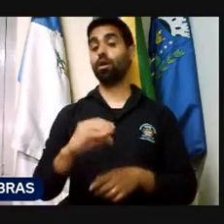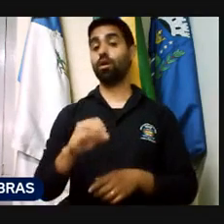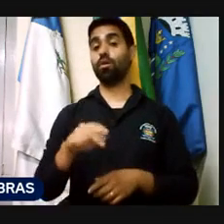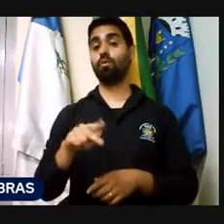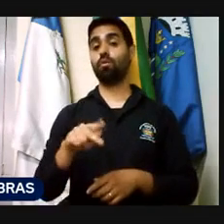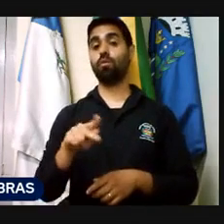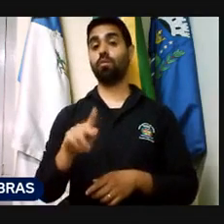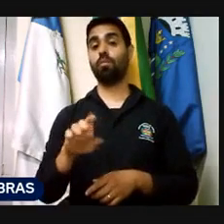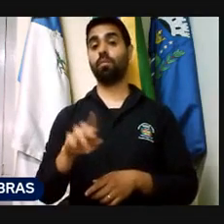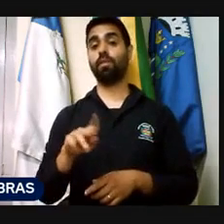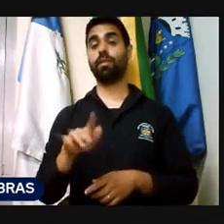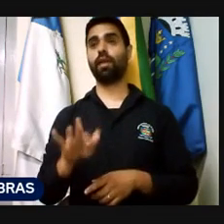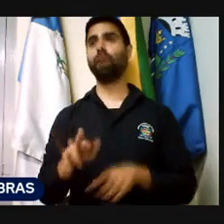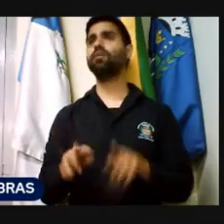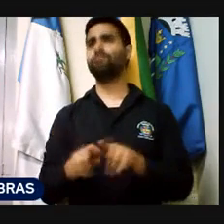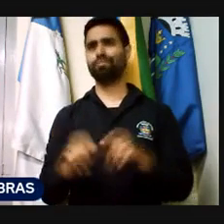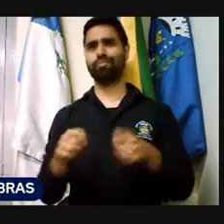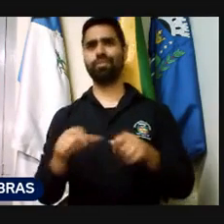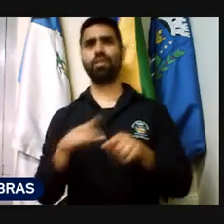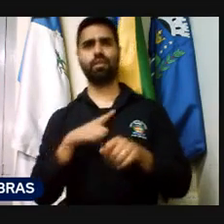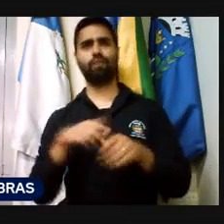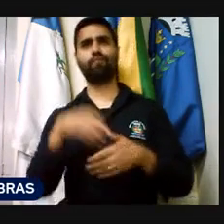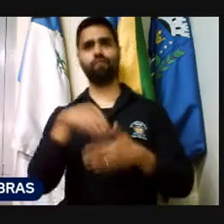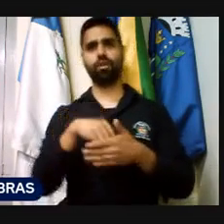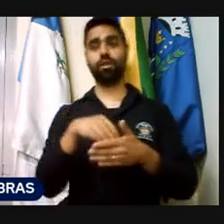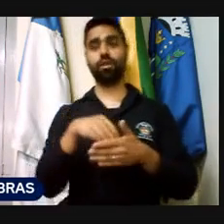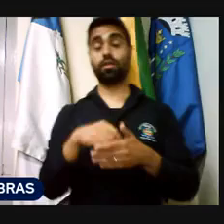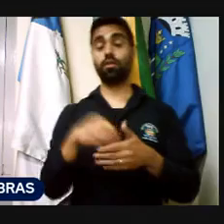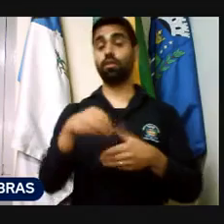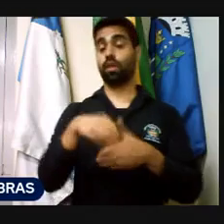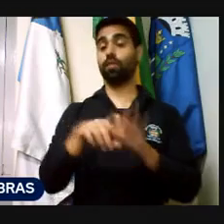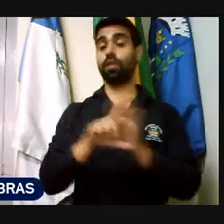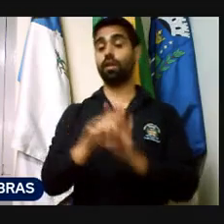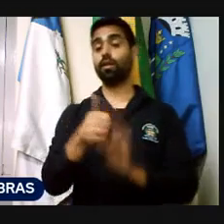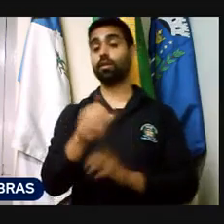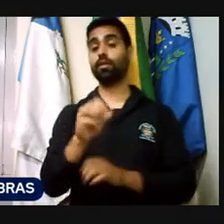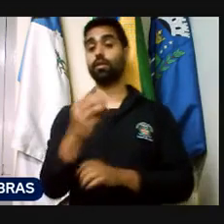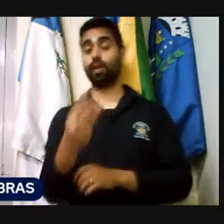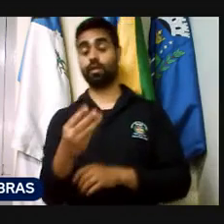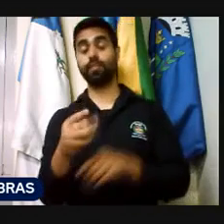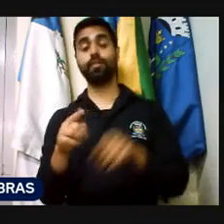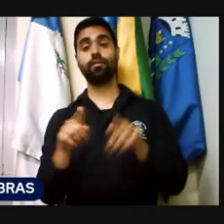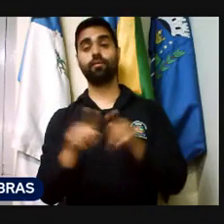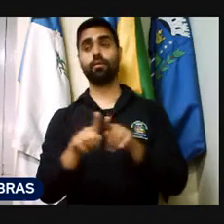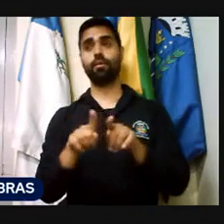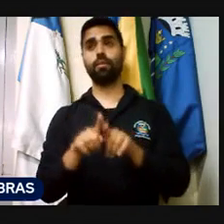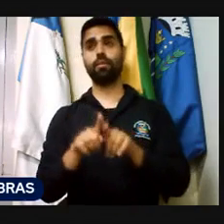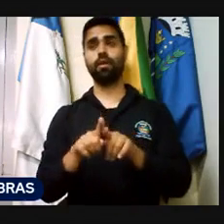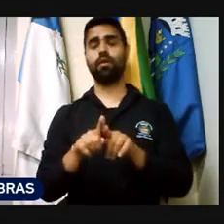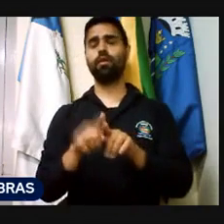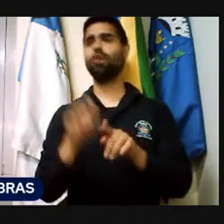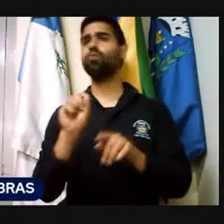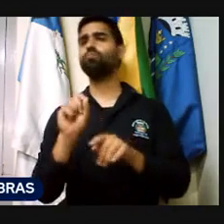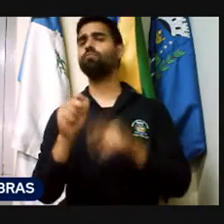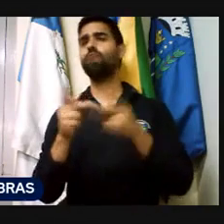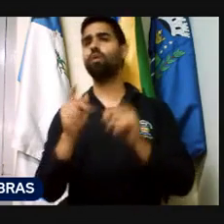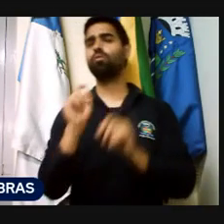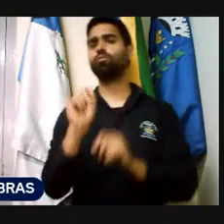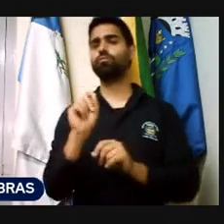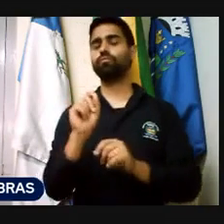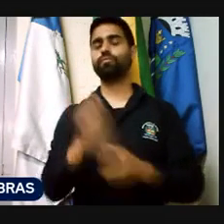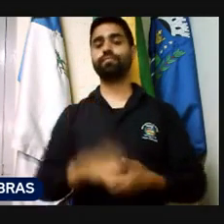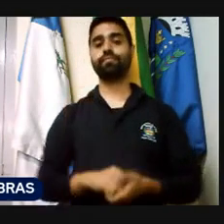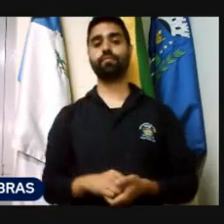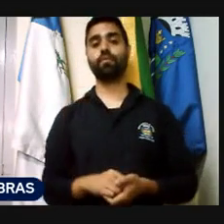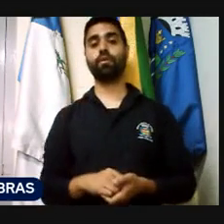ser votado de acordo com a Lei 103, e também disse que